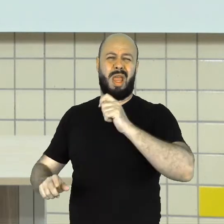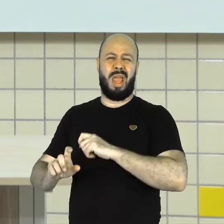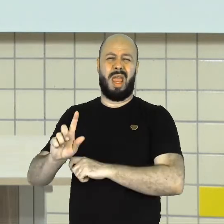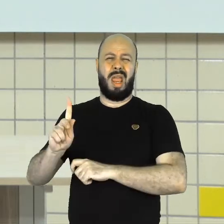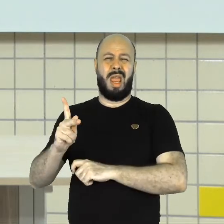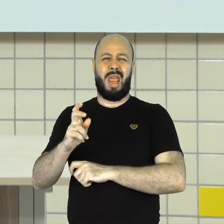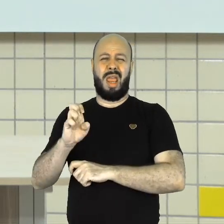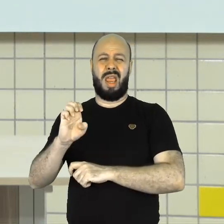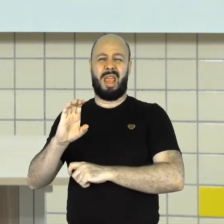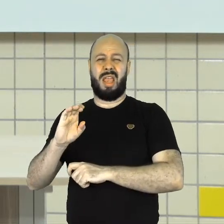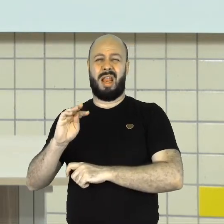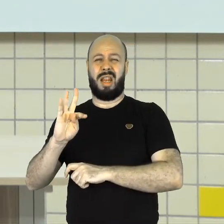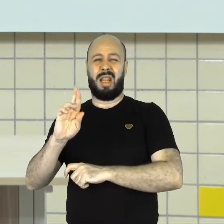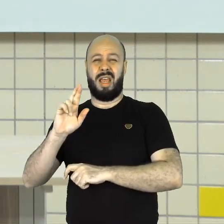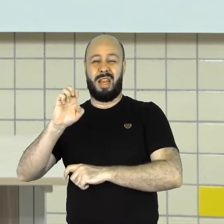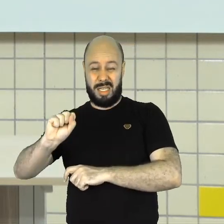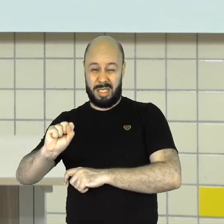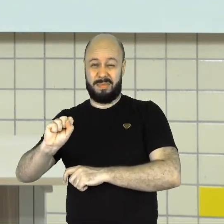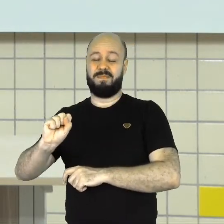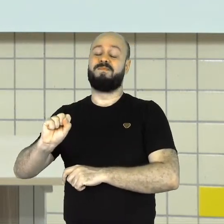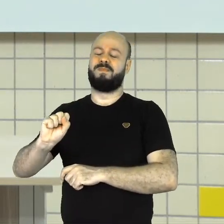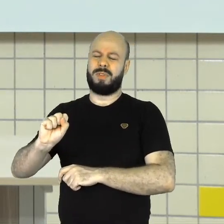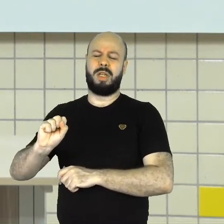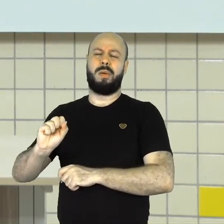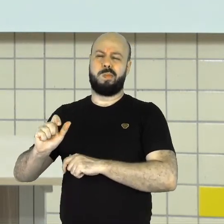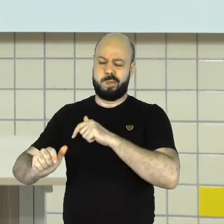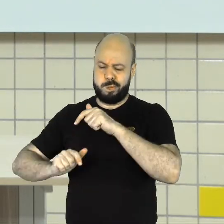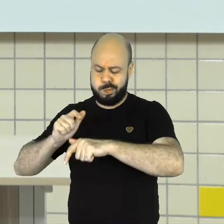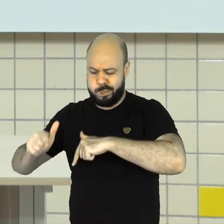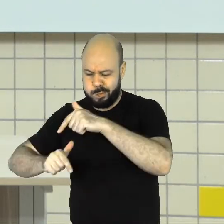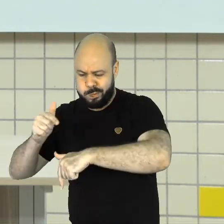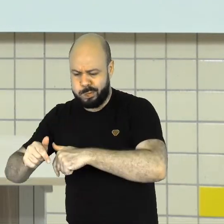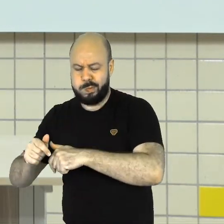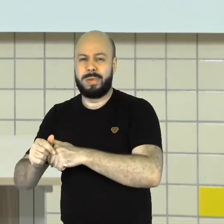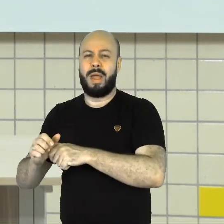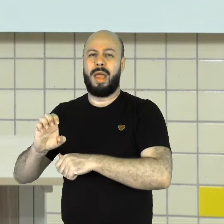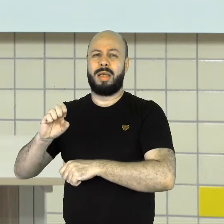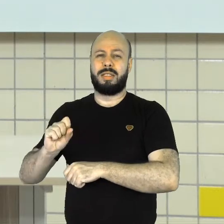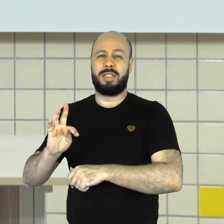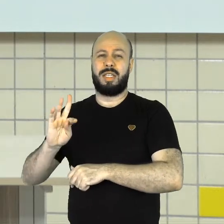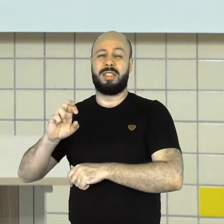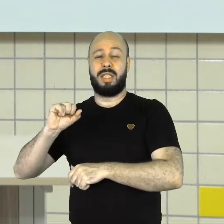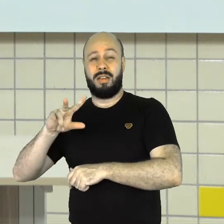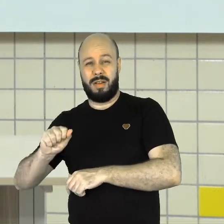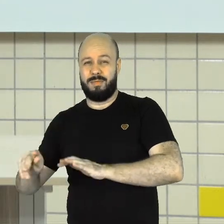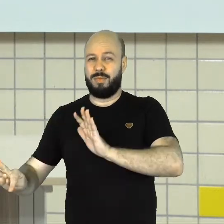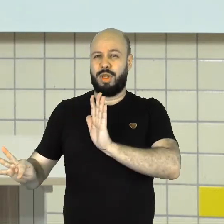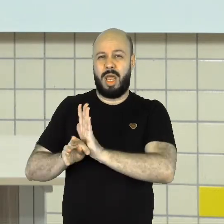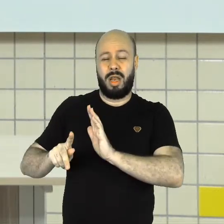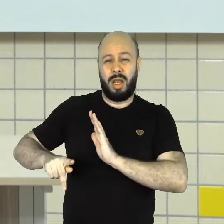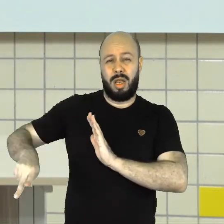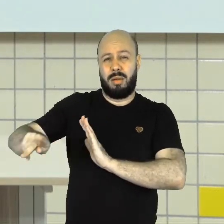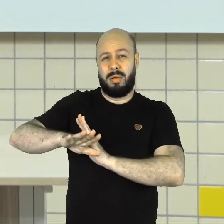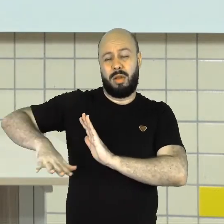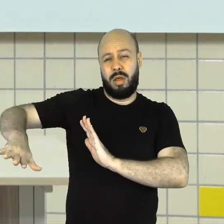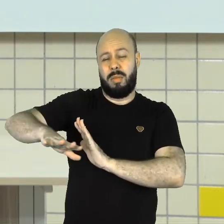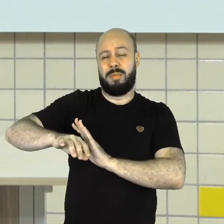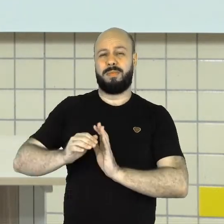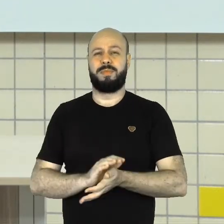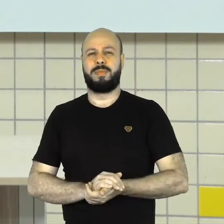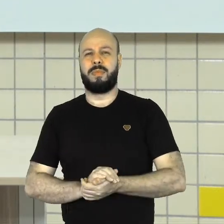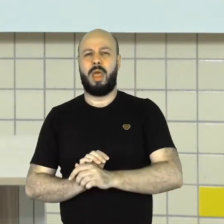vários hectares, né? Para desenvolver uma técnica, ela é extensiva. Ok? Agora vamos para a